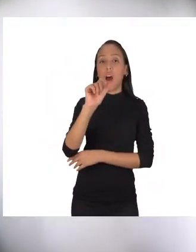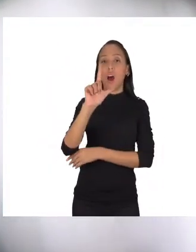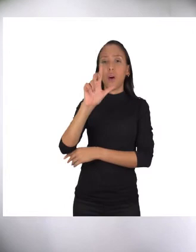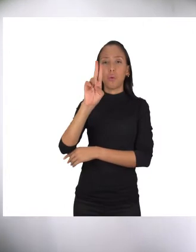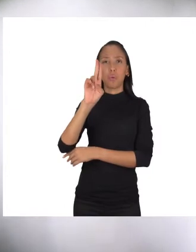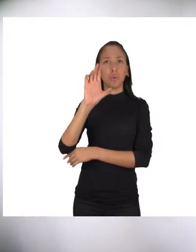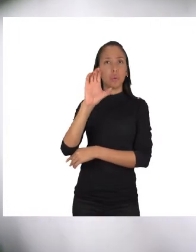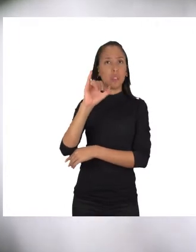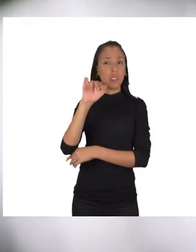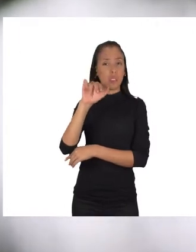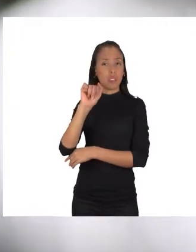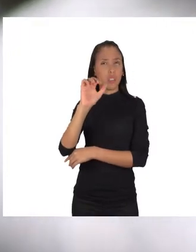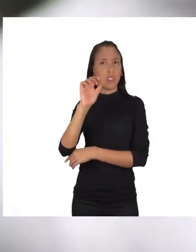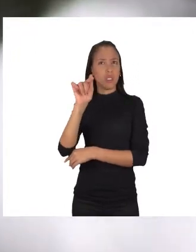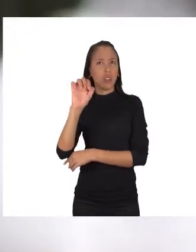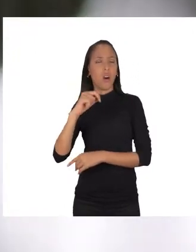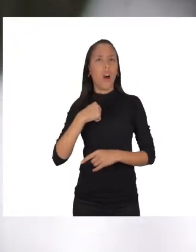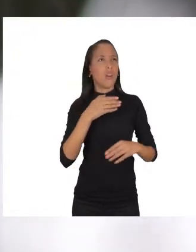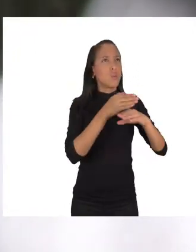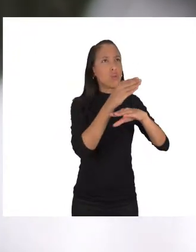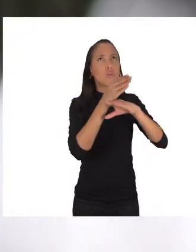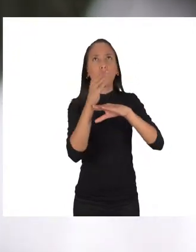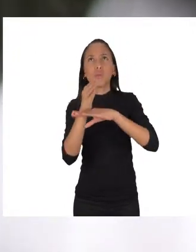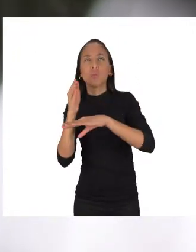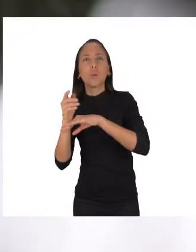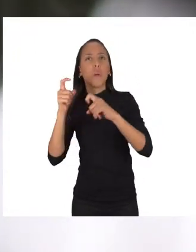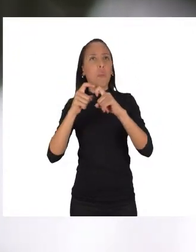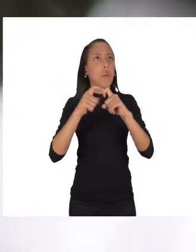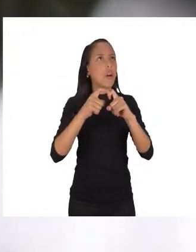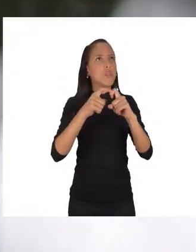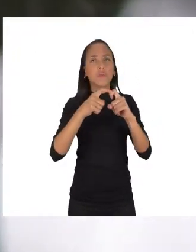Então, eu comecei a ir em médicos e médicos e médicos e ninguém conseguia descobrir o que eu tinha.